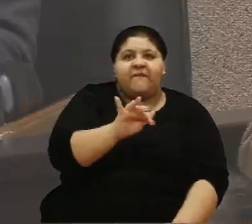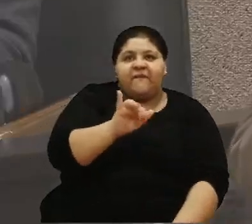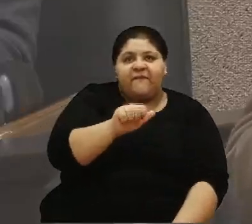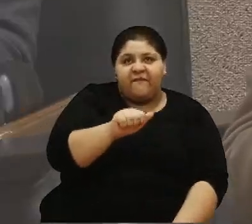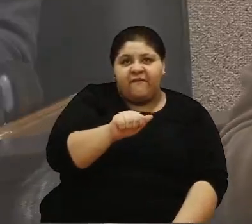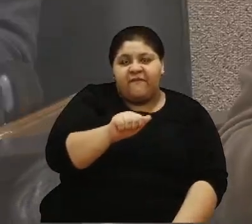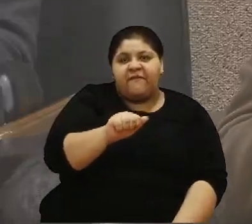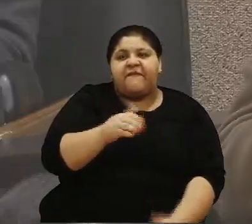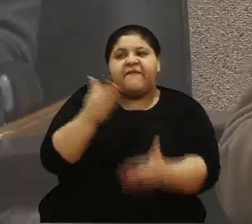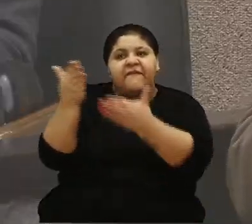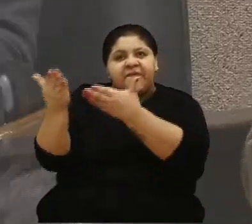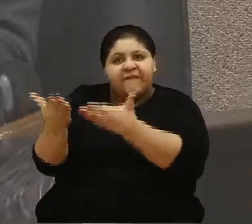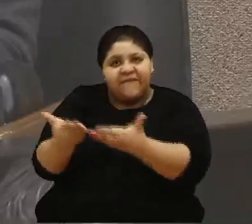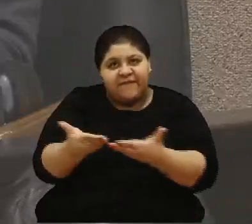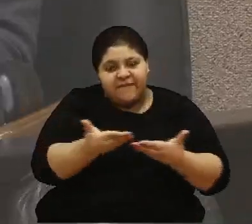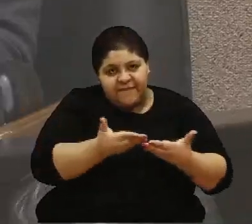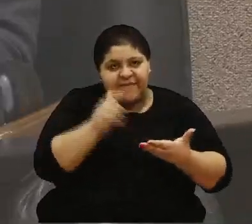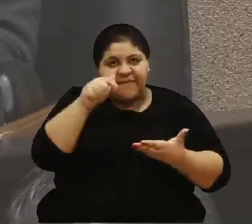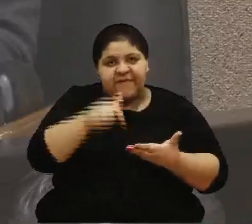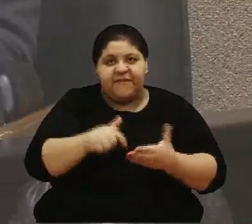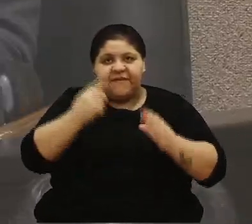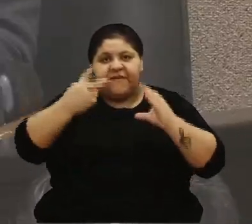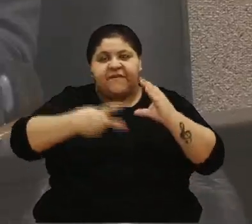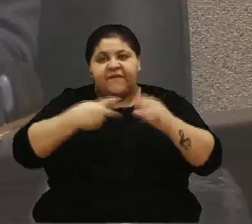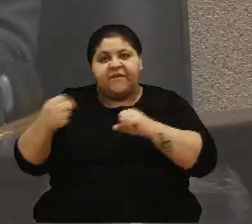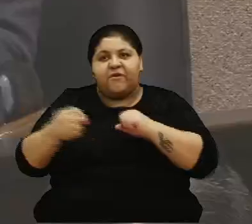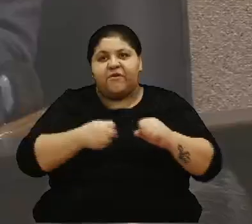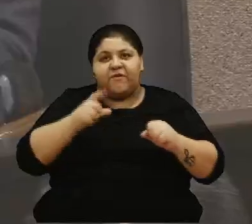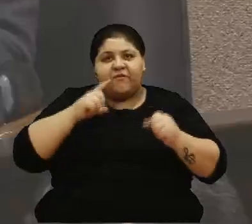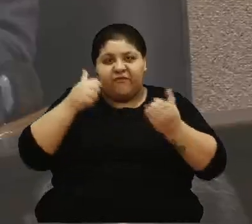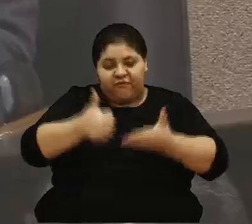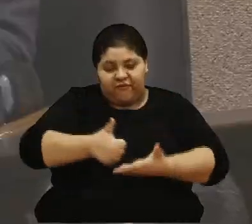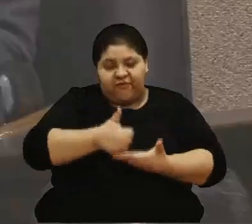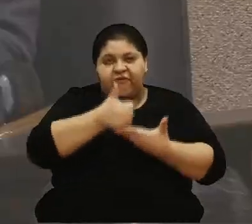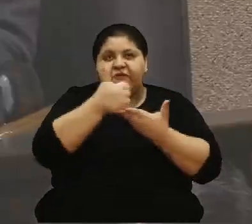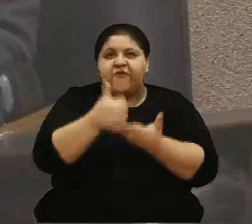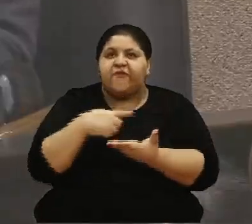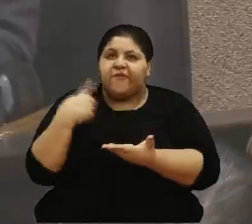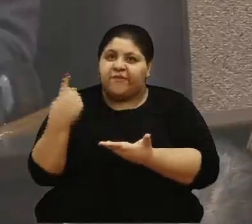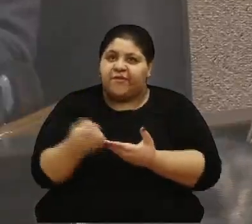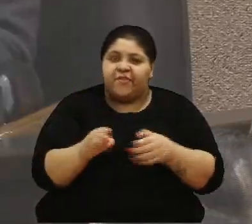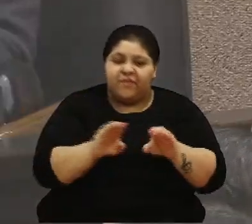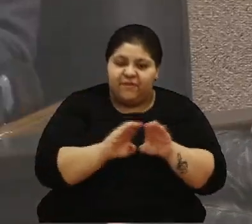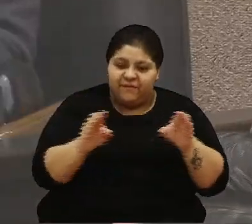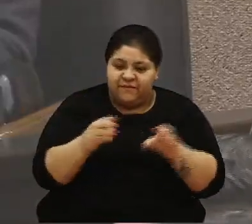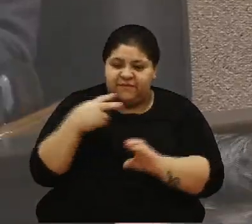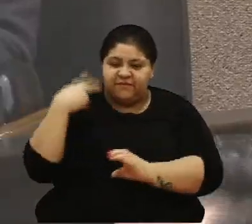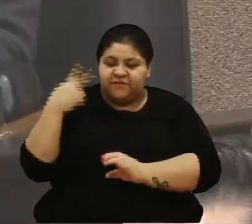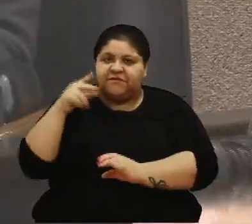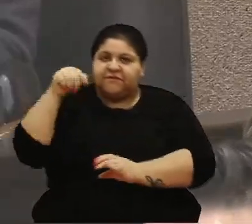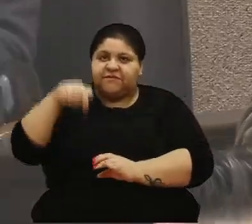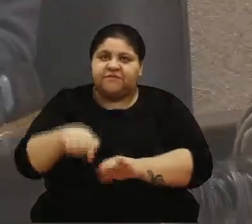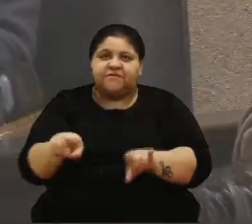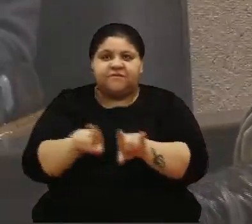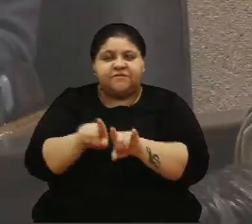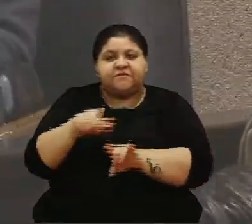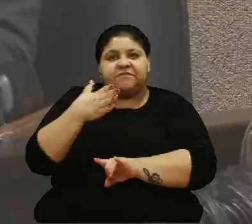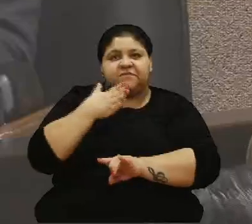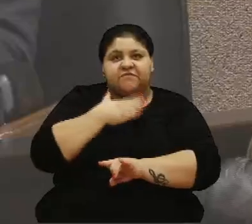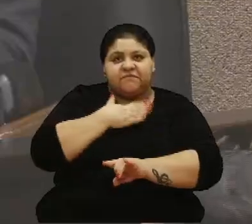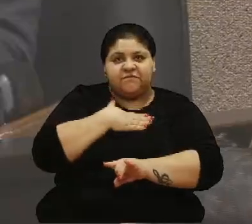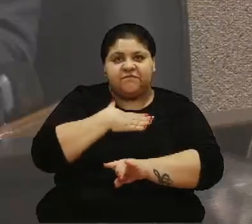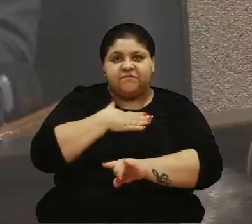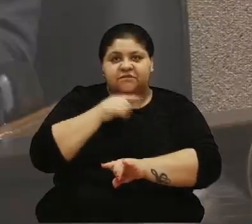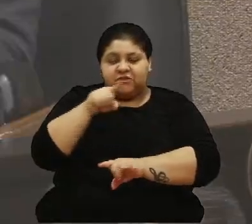desejar boas-vindas, Rafinha, aqui na Câmara de Vereadores. Pode contar com nós, com a nossa bancada, com os vereadores aqui e comigo. Tu é